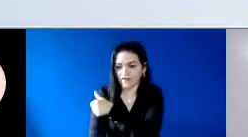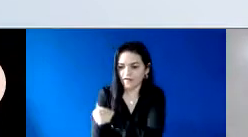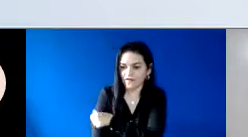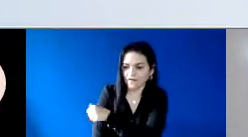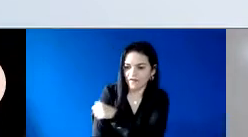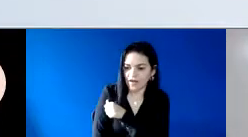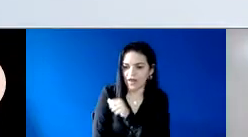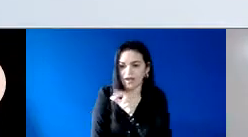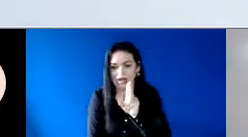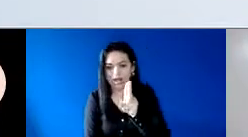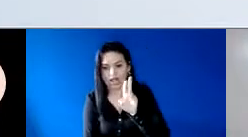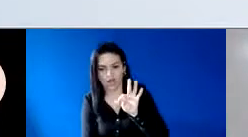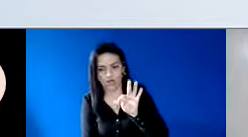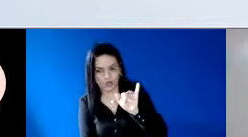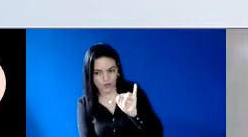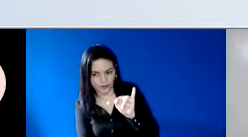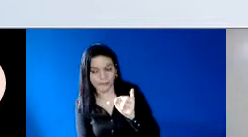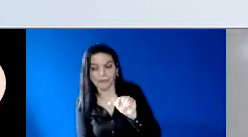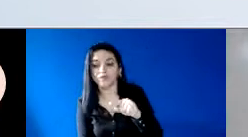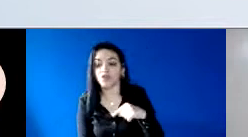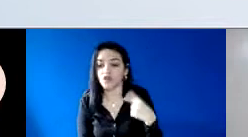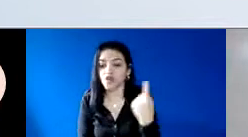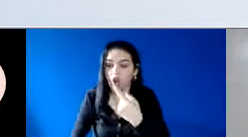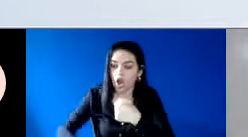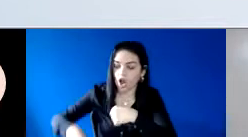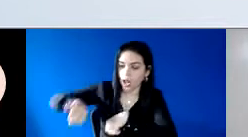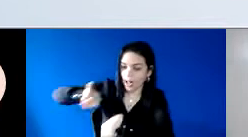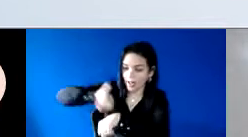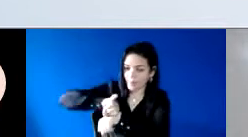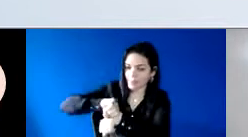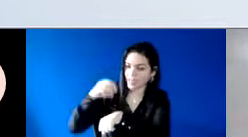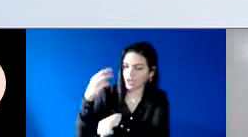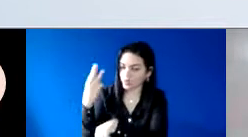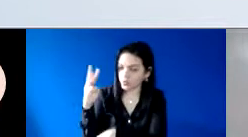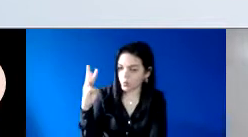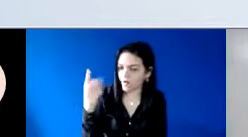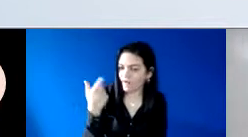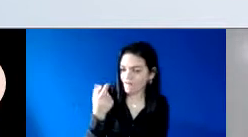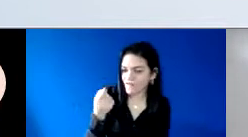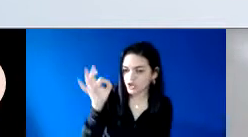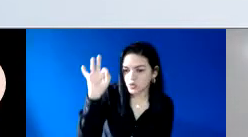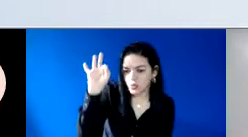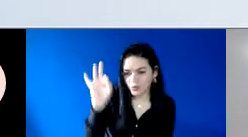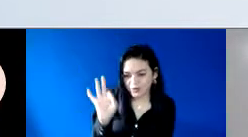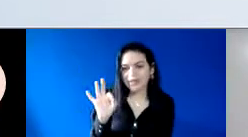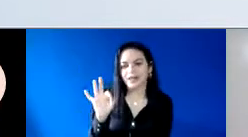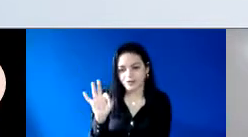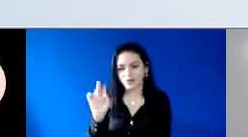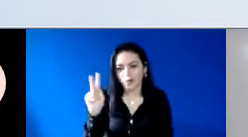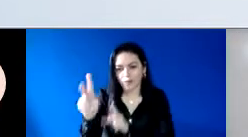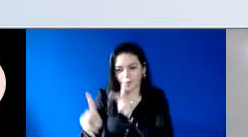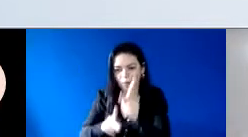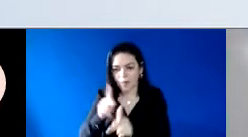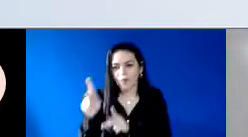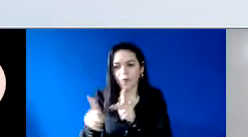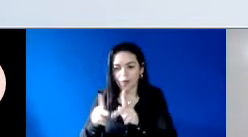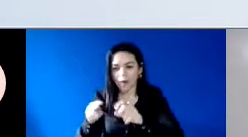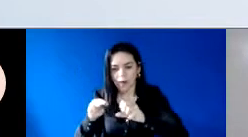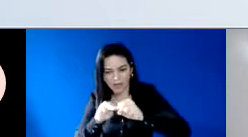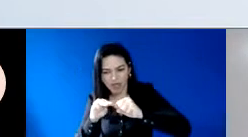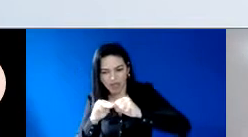Nós, aqui na capital do Maranhão, que tem 20% da sua população, nós temos aqui mais de 1 milhão de habitantes, a região metropolitana de São Luís tem